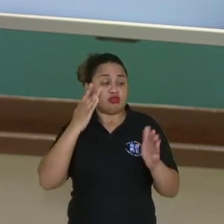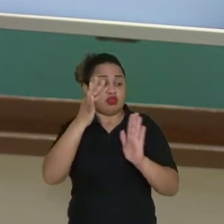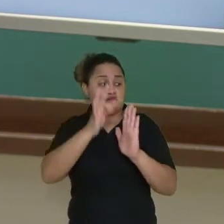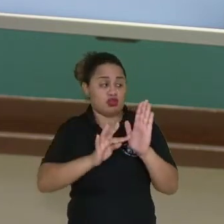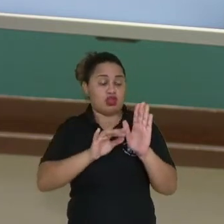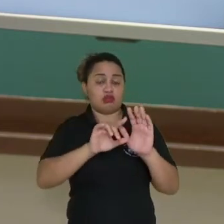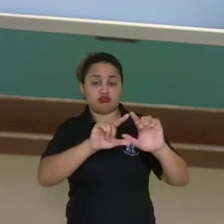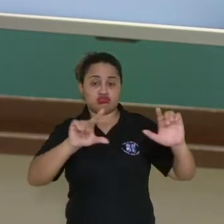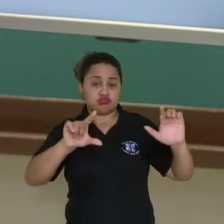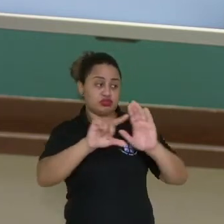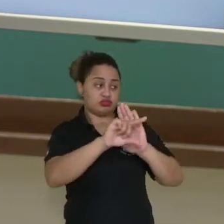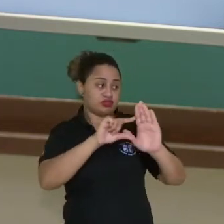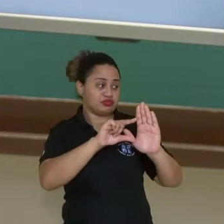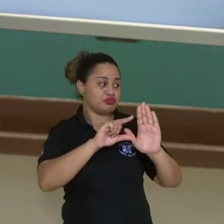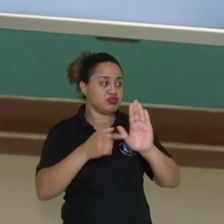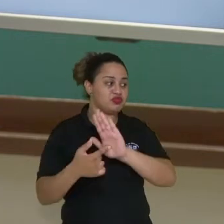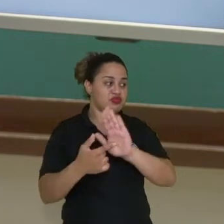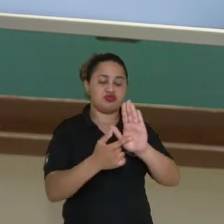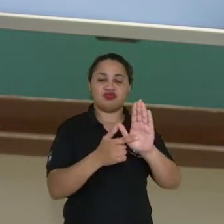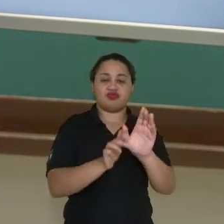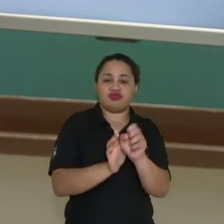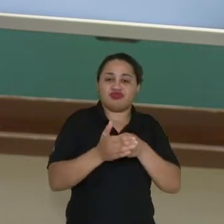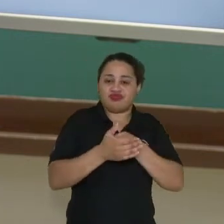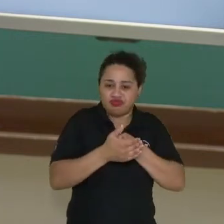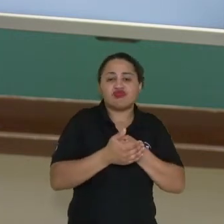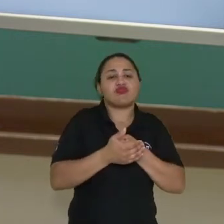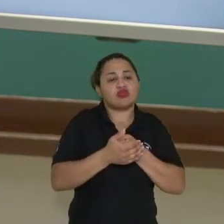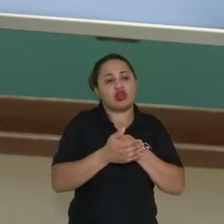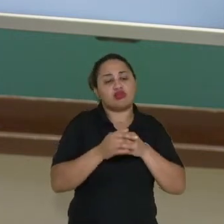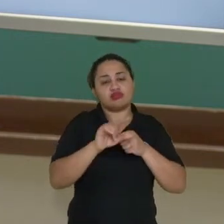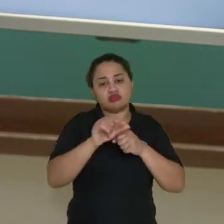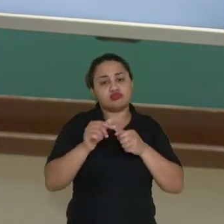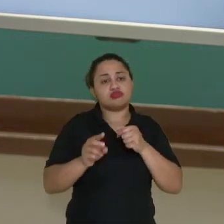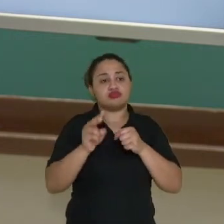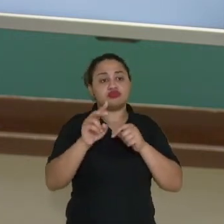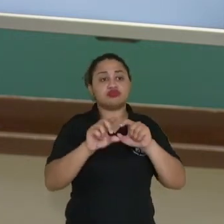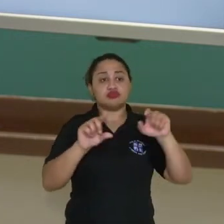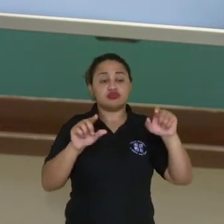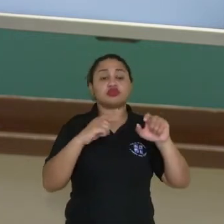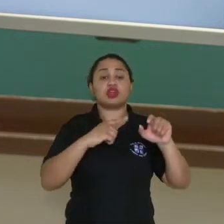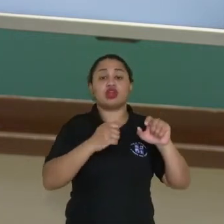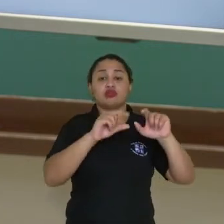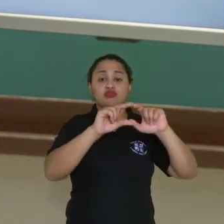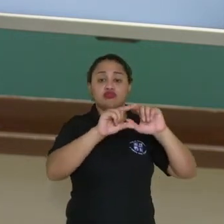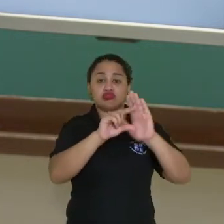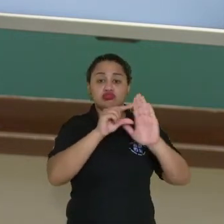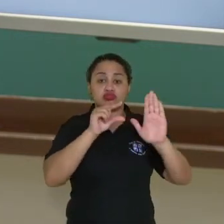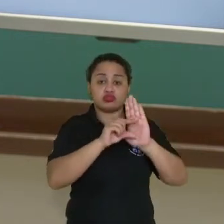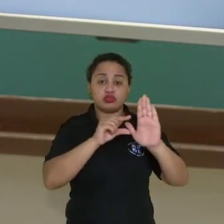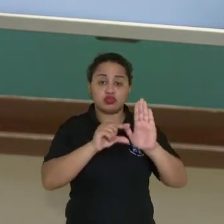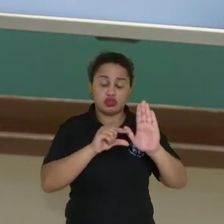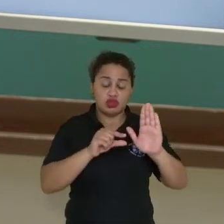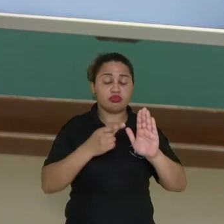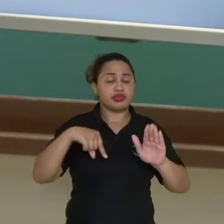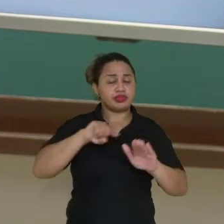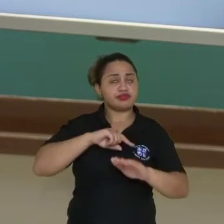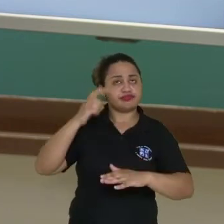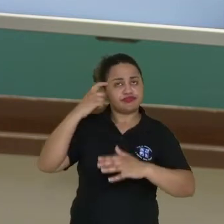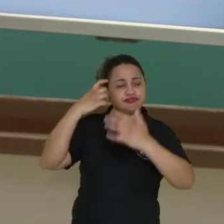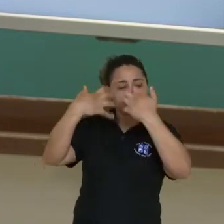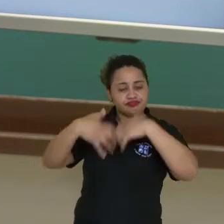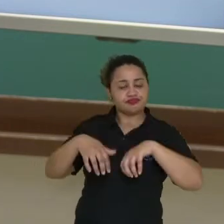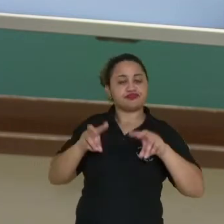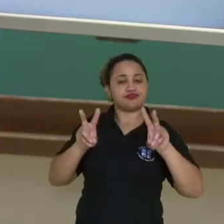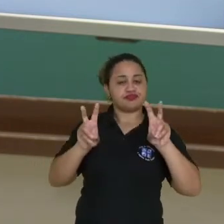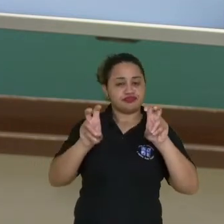acontece, uma parte não está ali, foi extraída, né, um pedaço do texto. Então a gente trouxe alguns fragmentos mais para contribuir com a nossa reflexão